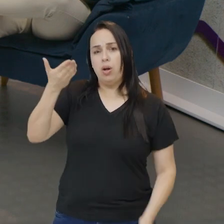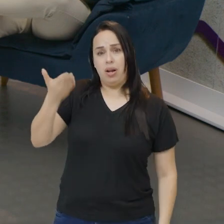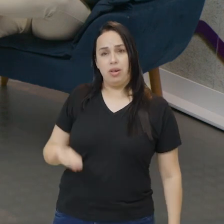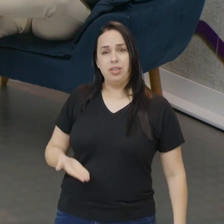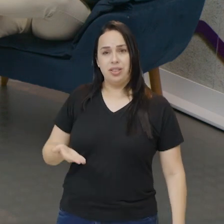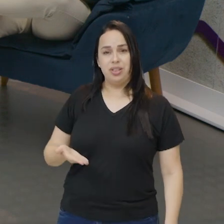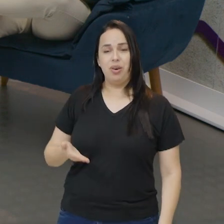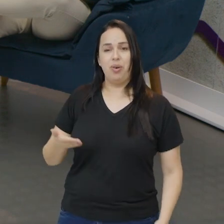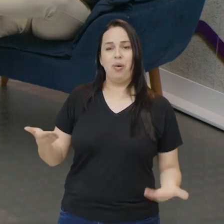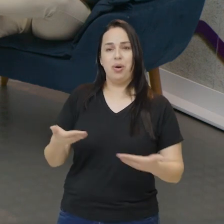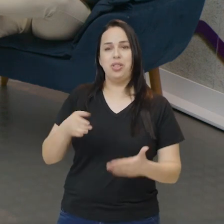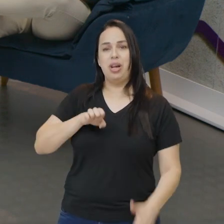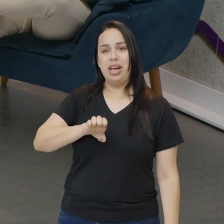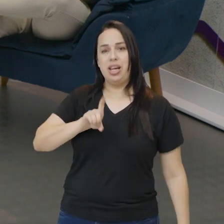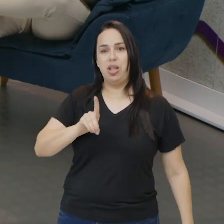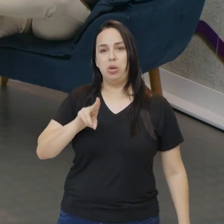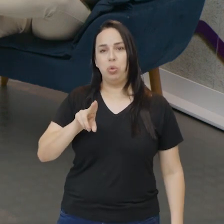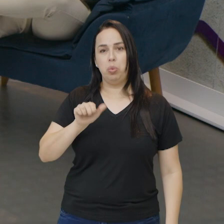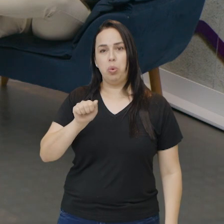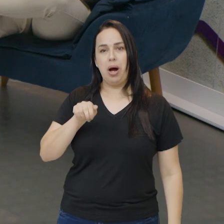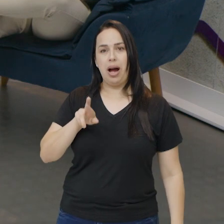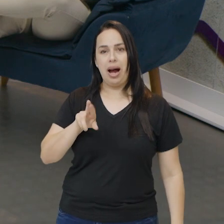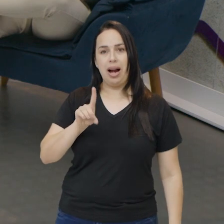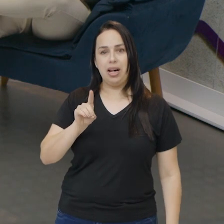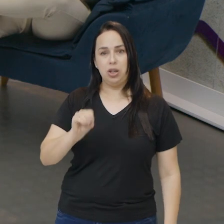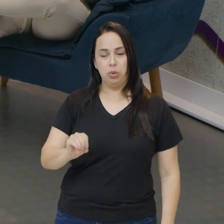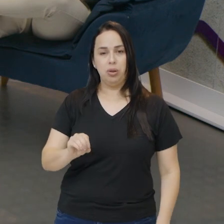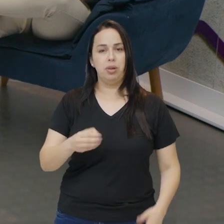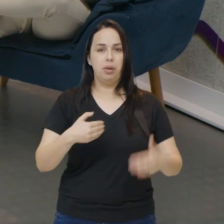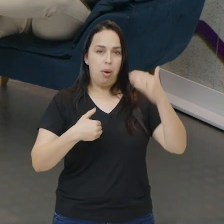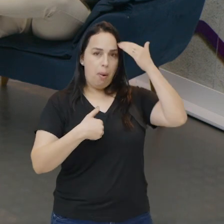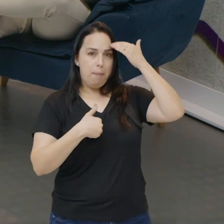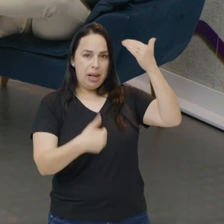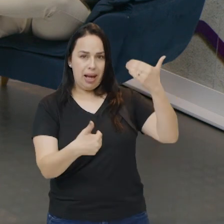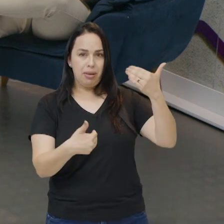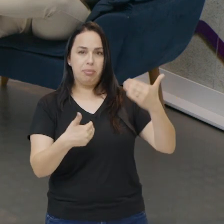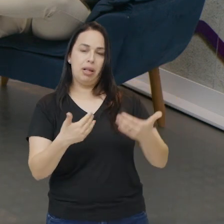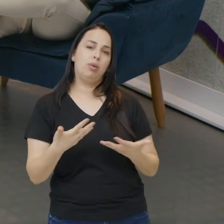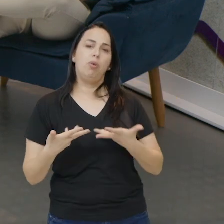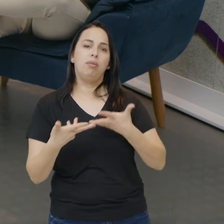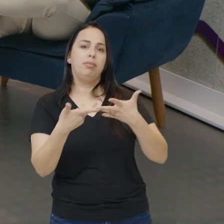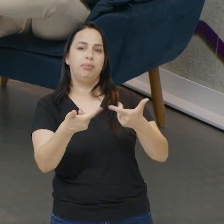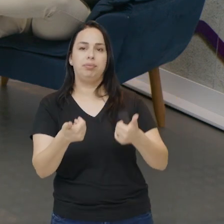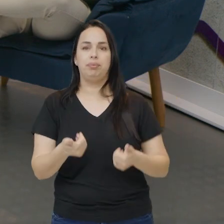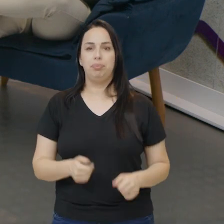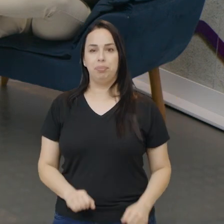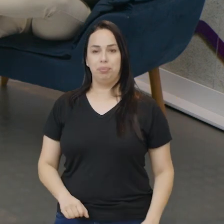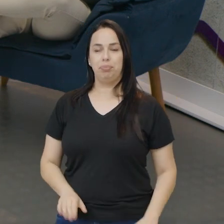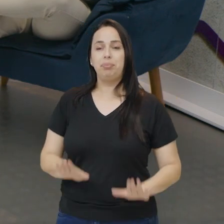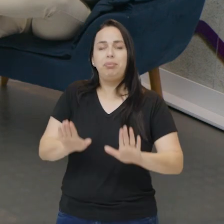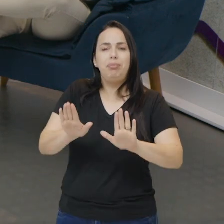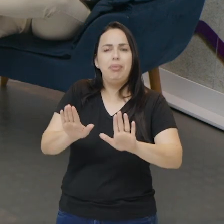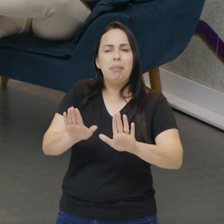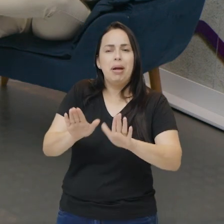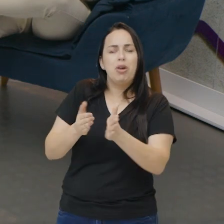de teleatendimento, recebemos hoje o Eduardo Gomes. Obrigado pelo convite.